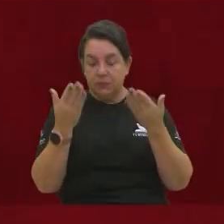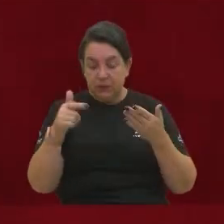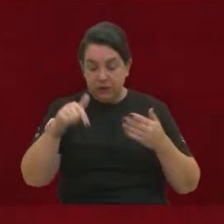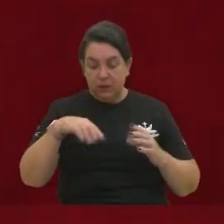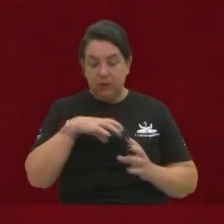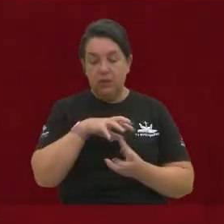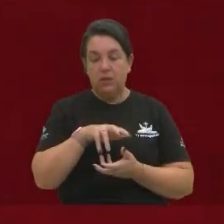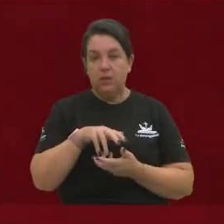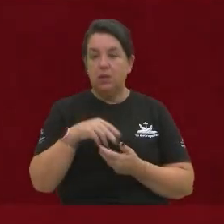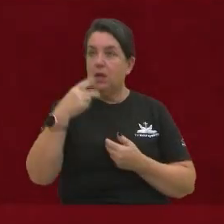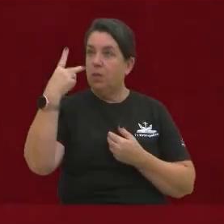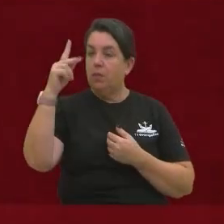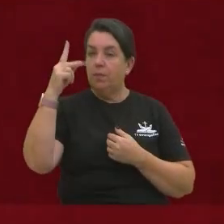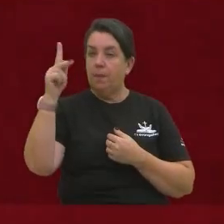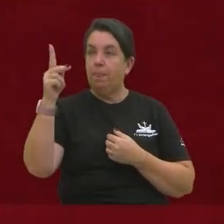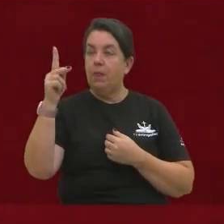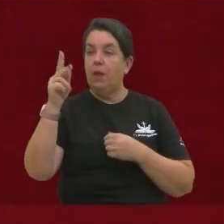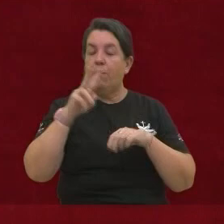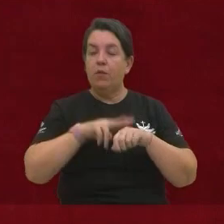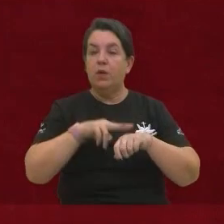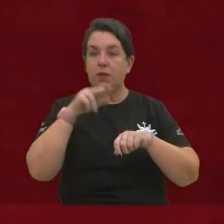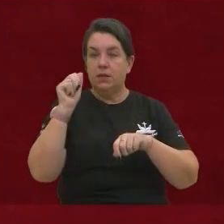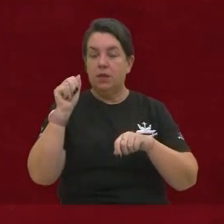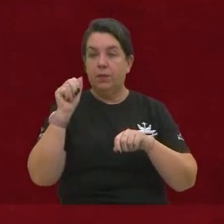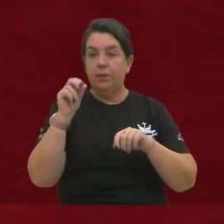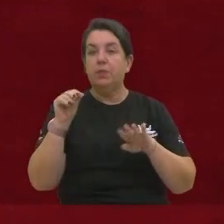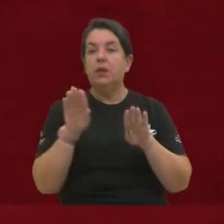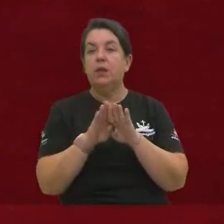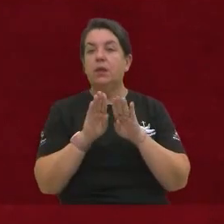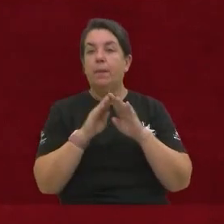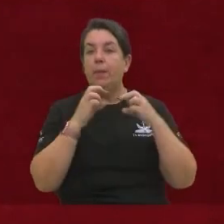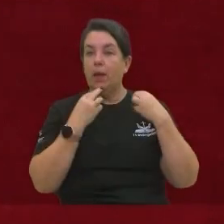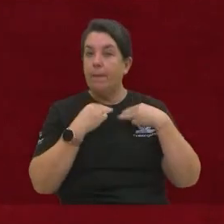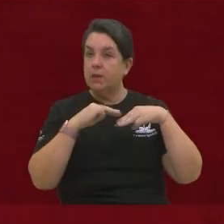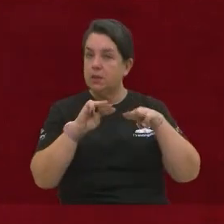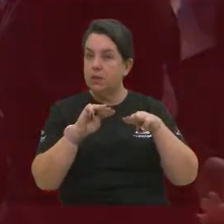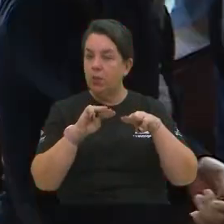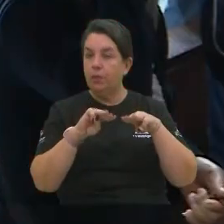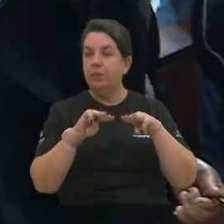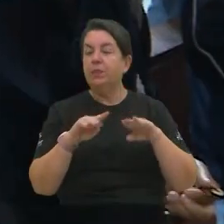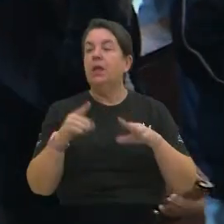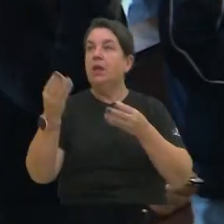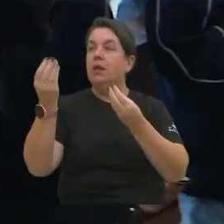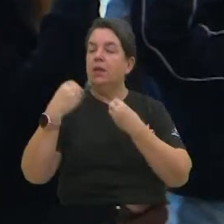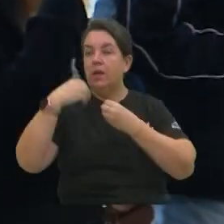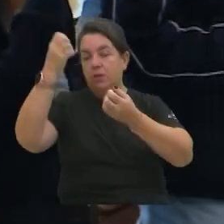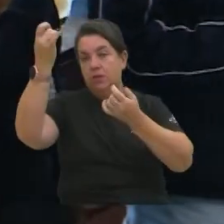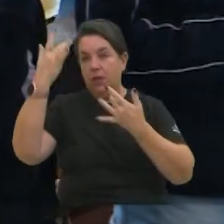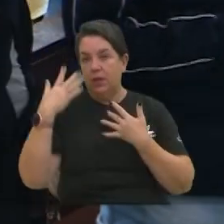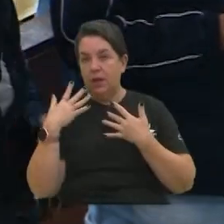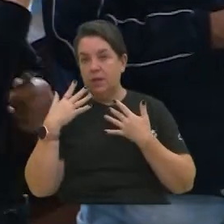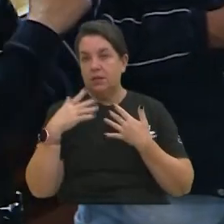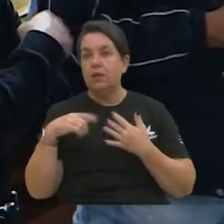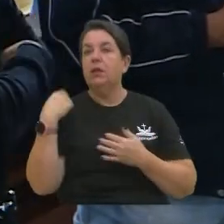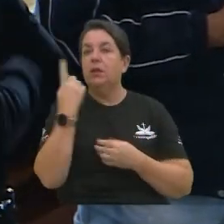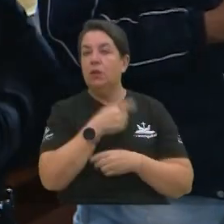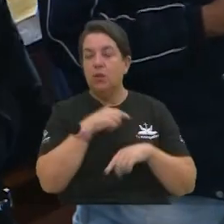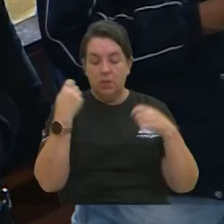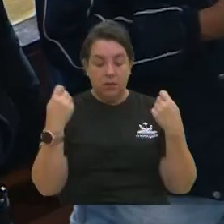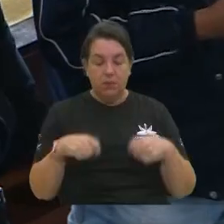mundo a nossa vocação e missão, e dai-nos a graça que